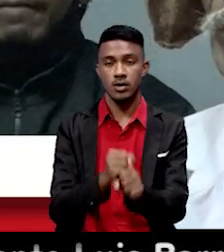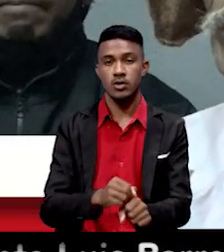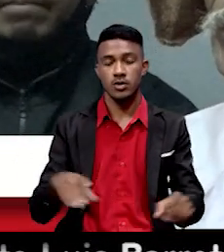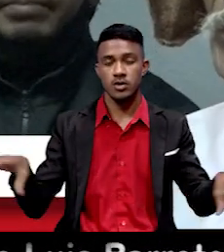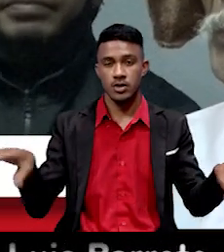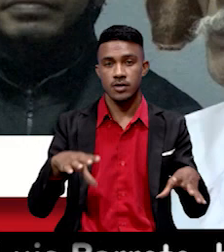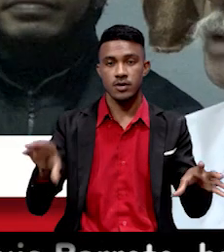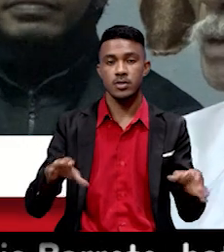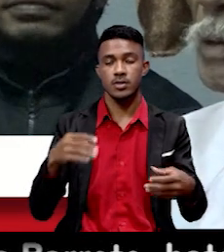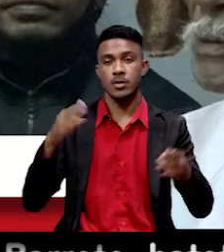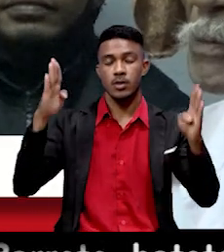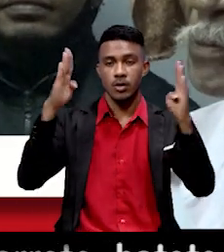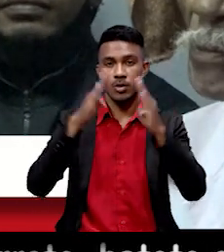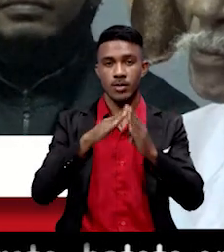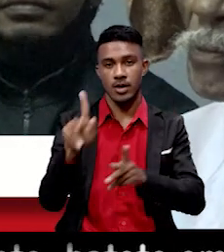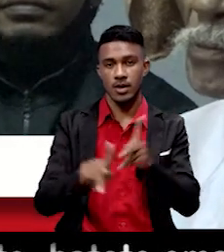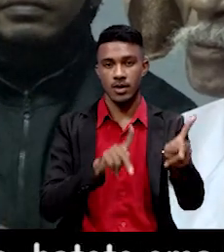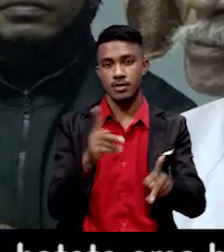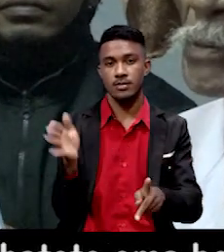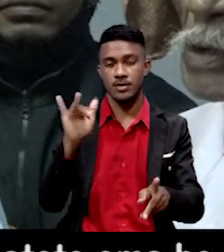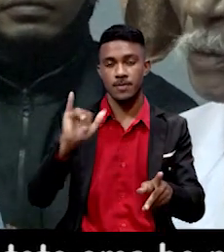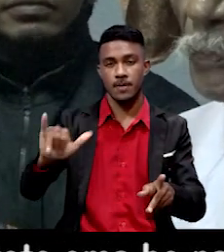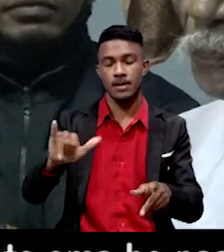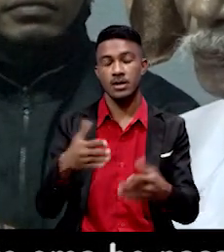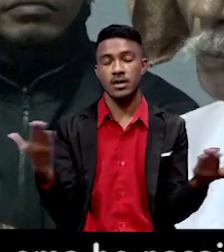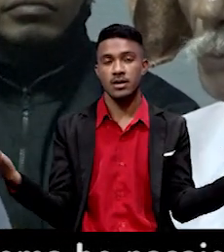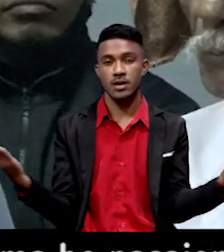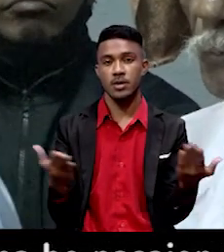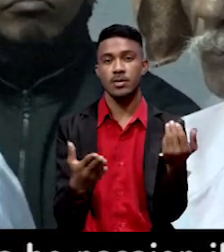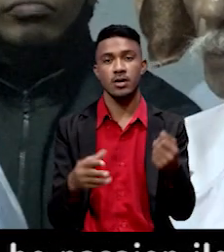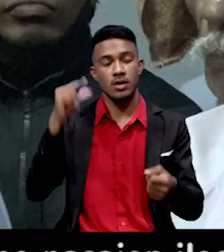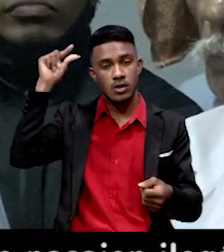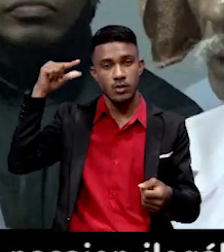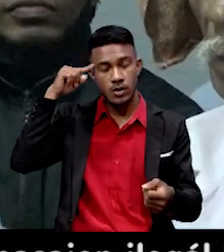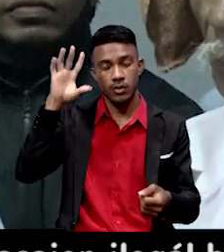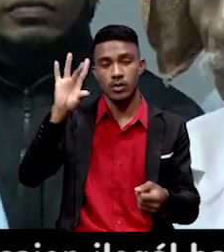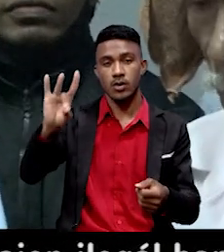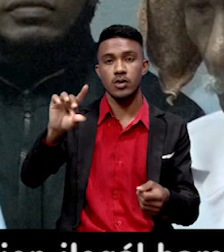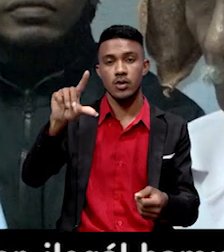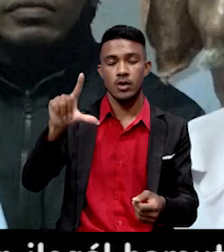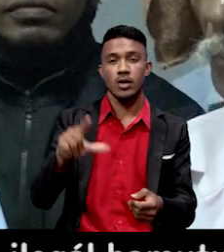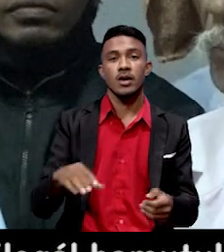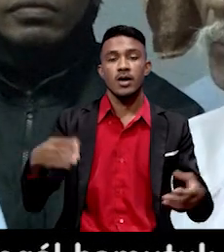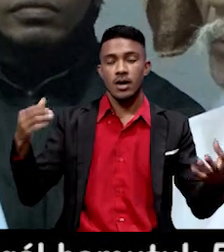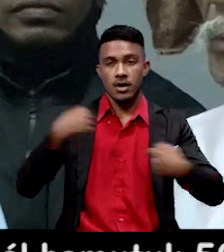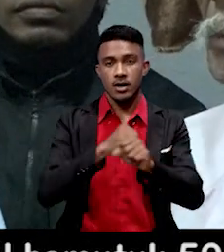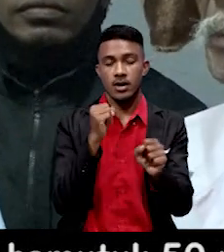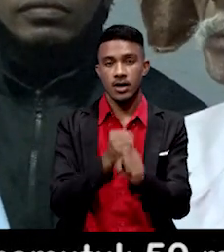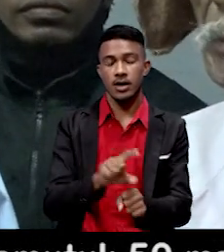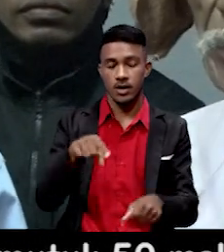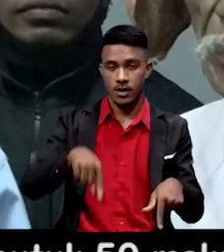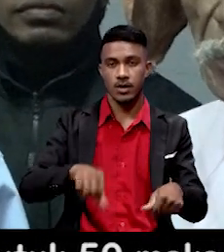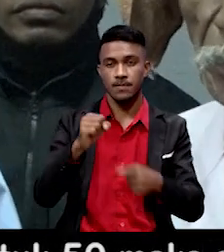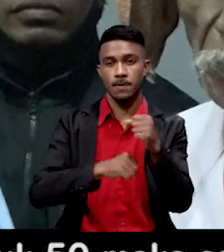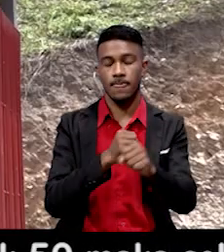construção uma vai ne povo Sira. Uma vai povo Sira neve mata oitavo governo constitucional e a tina de 2021. A